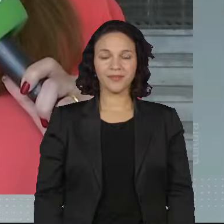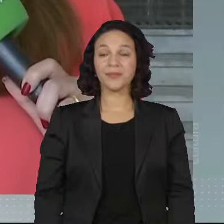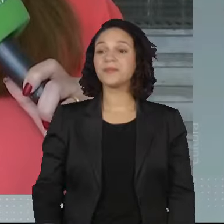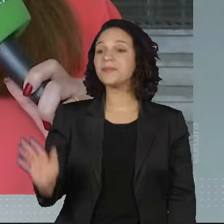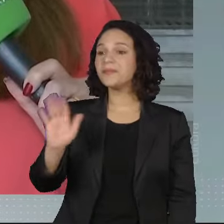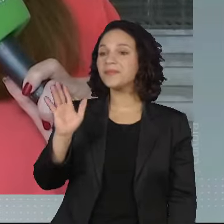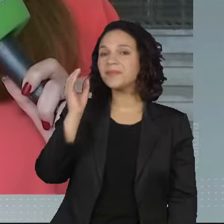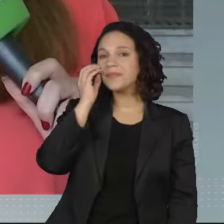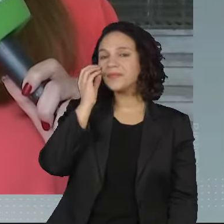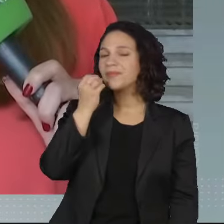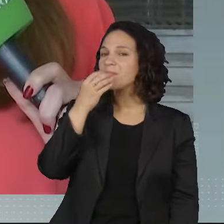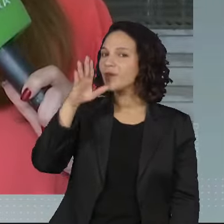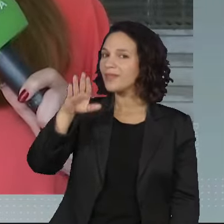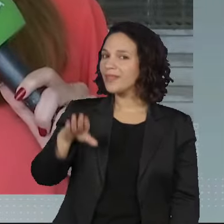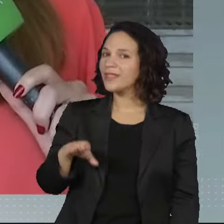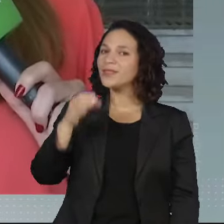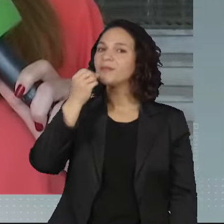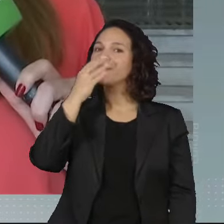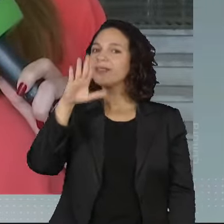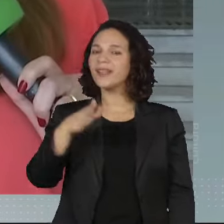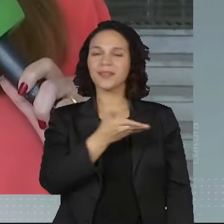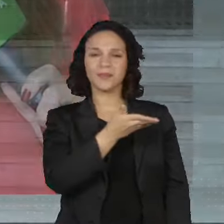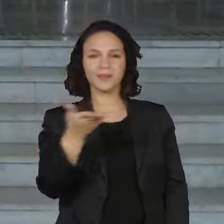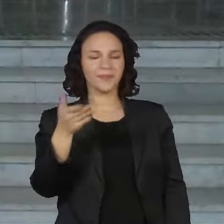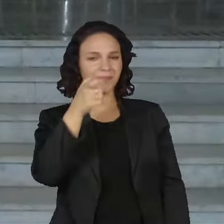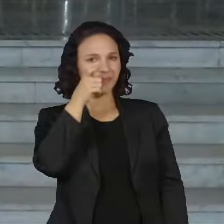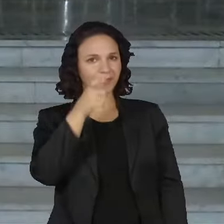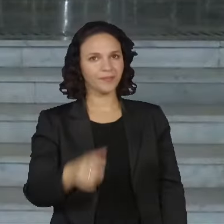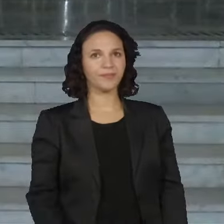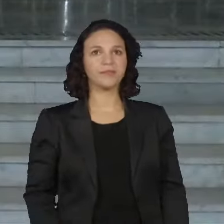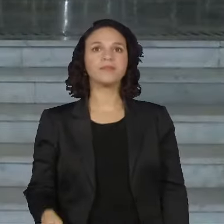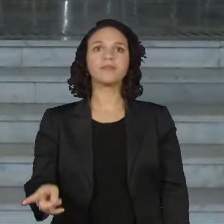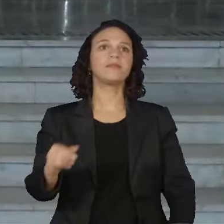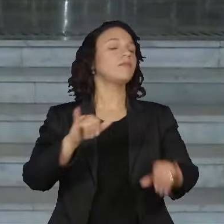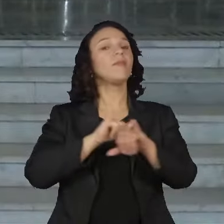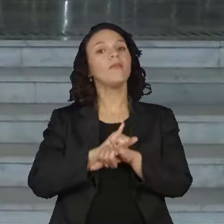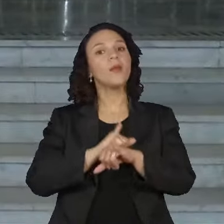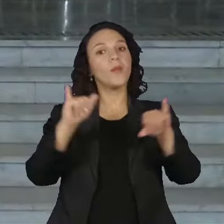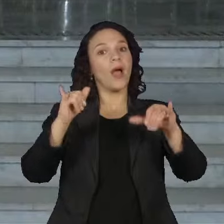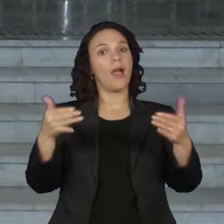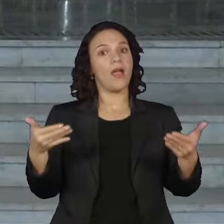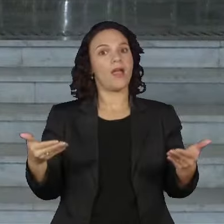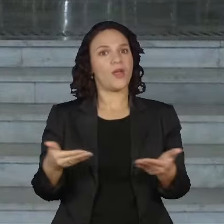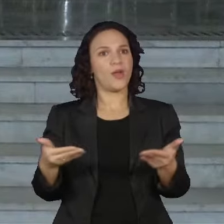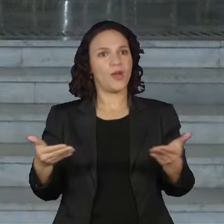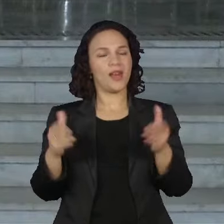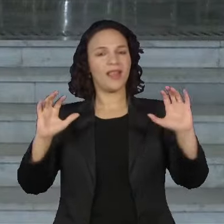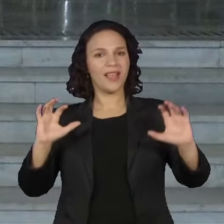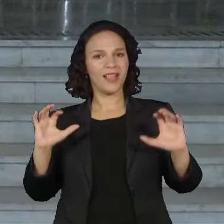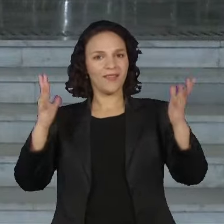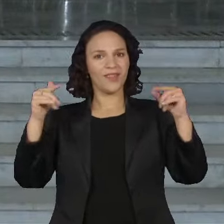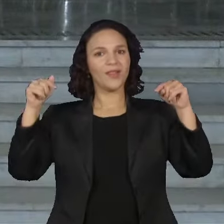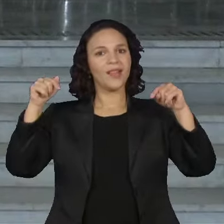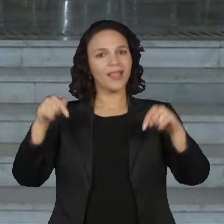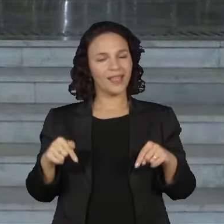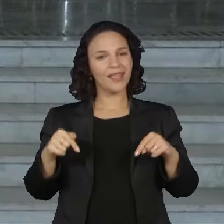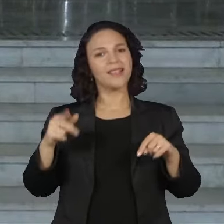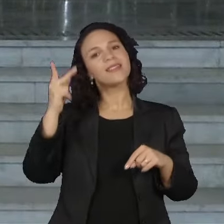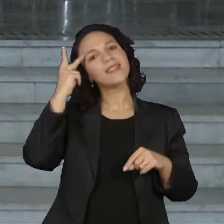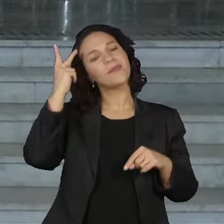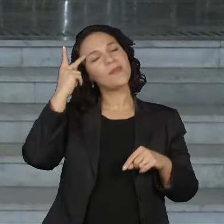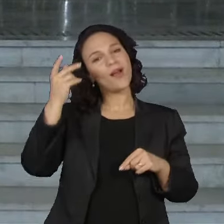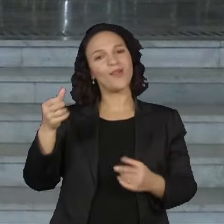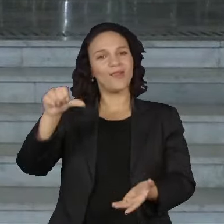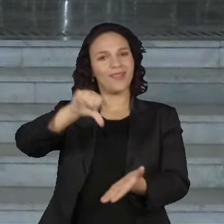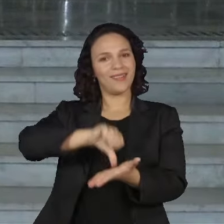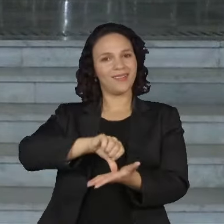Oi, Joyce. Boa tarde a você, boa tarde a todos. Esse anúncio acabou de ser feito em um evento aqui no Palácio dos Bandeirantes, sede do